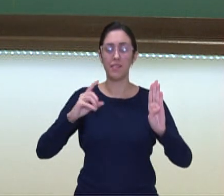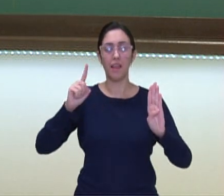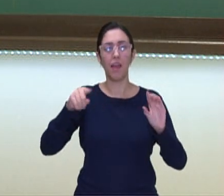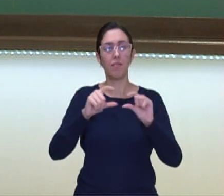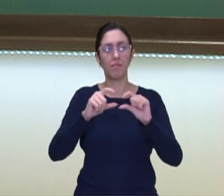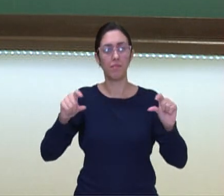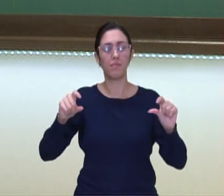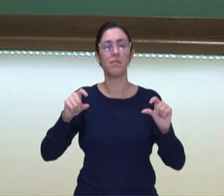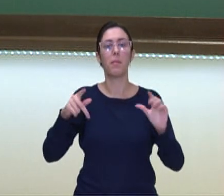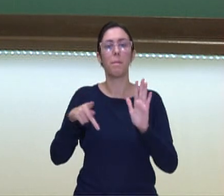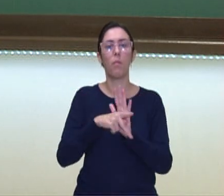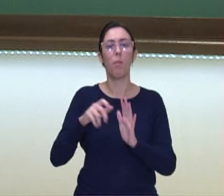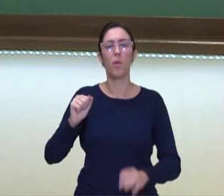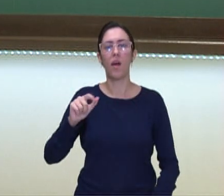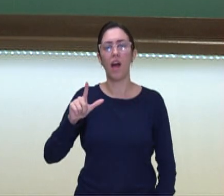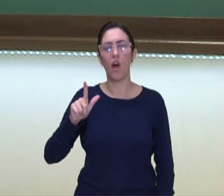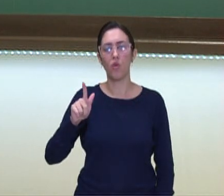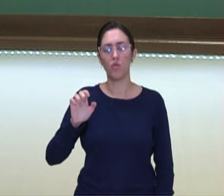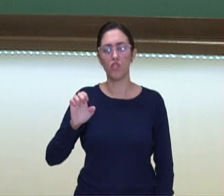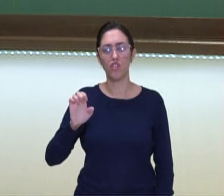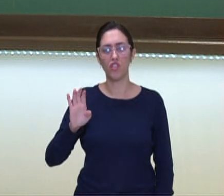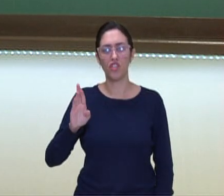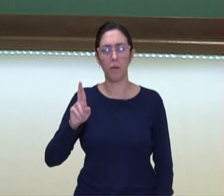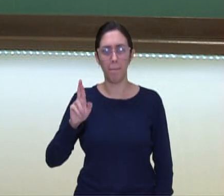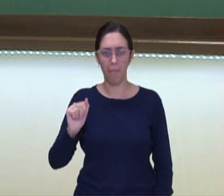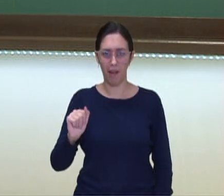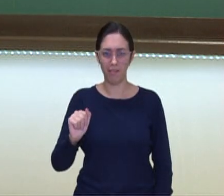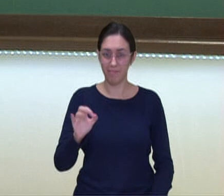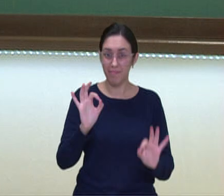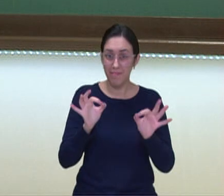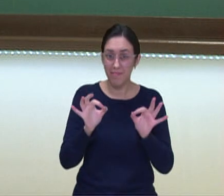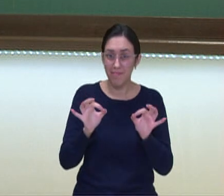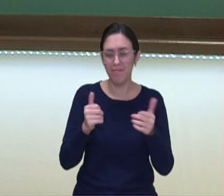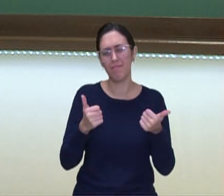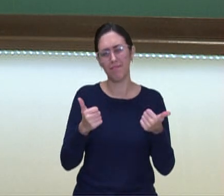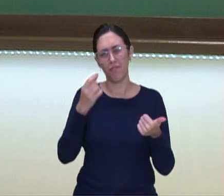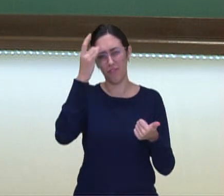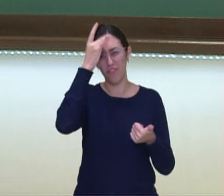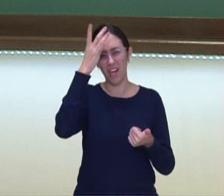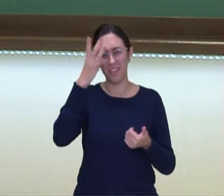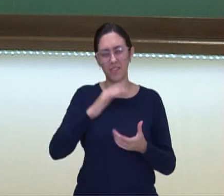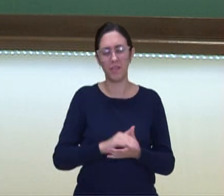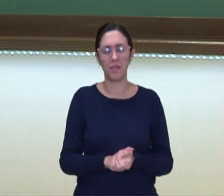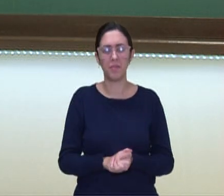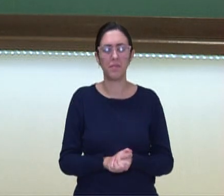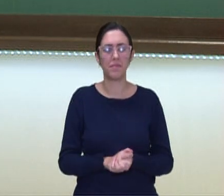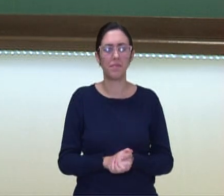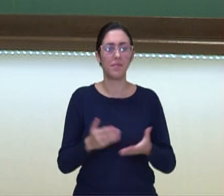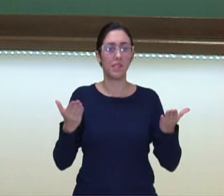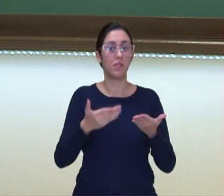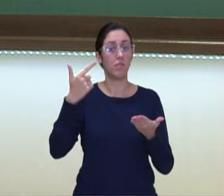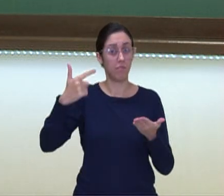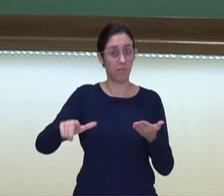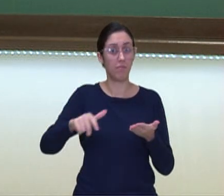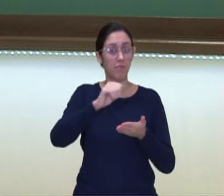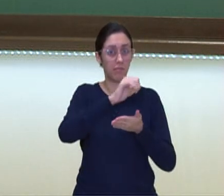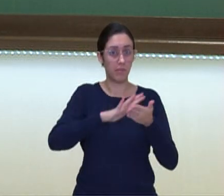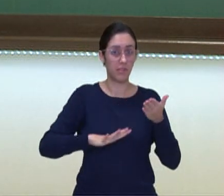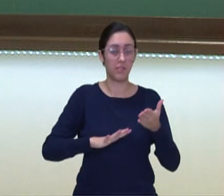expressões algébricas. Beleza? Bem fácil, né? Agora vamos para mais um